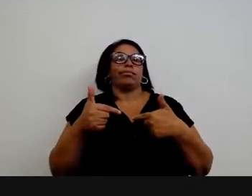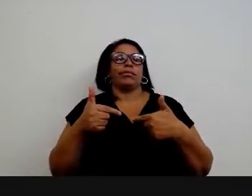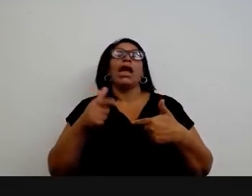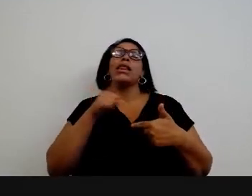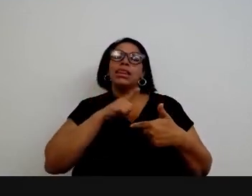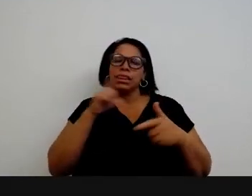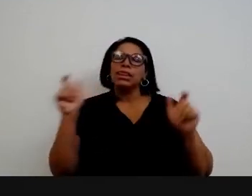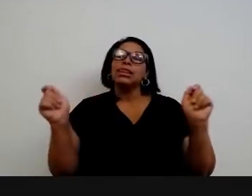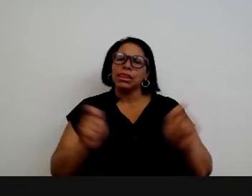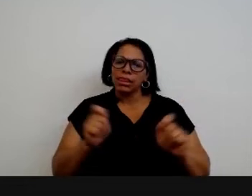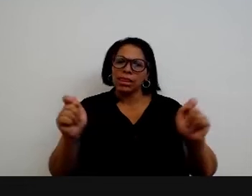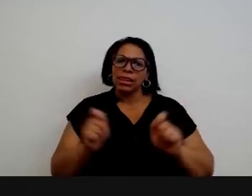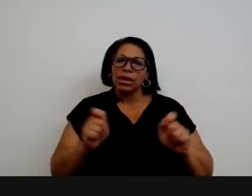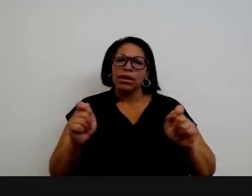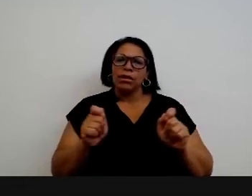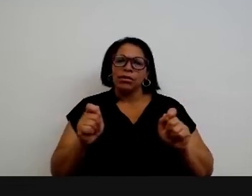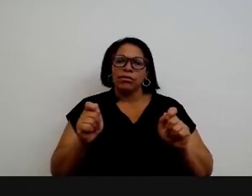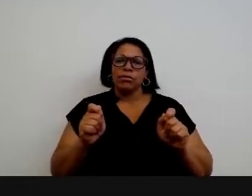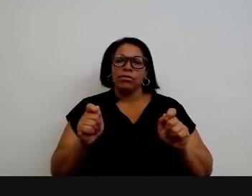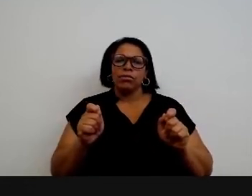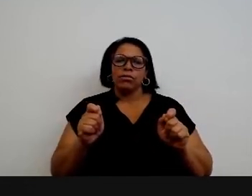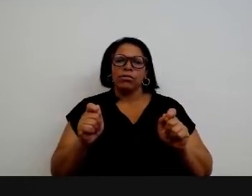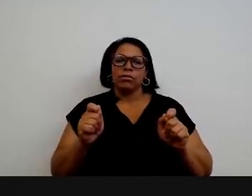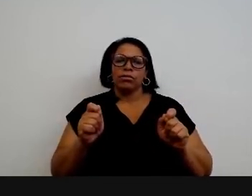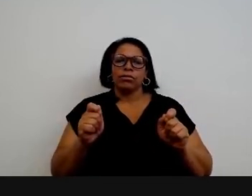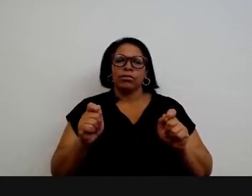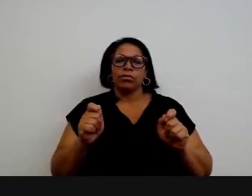ele tem condições, ele tem uma